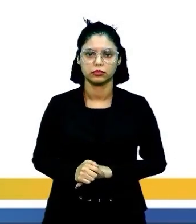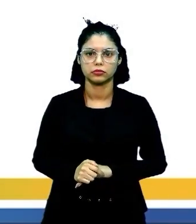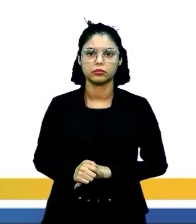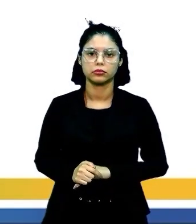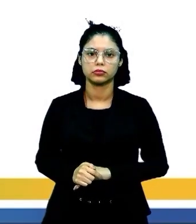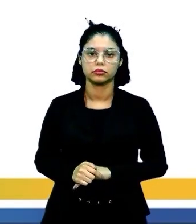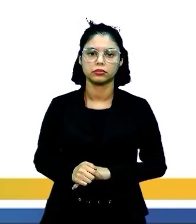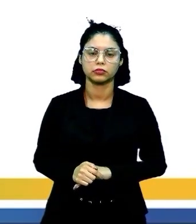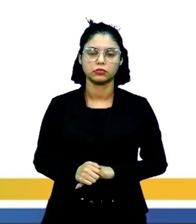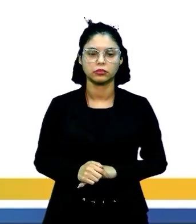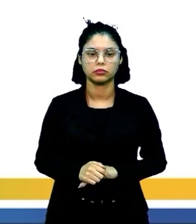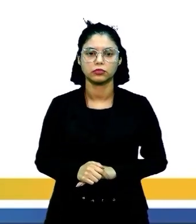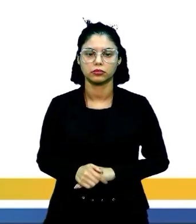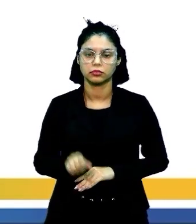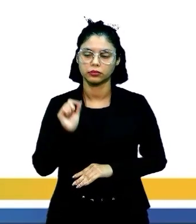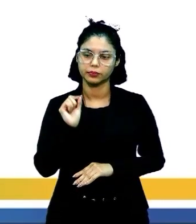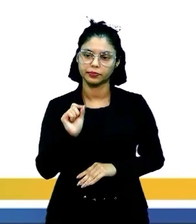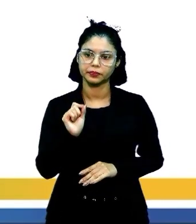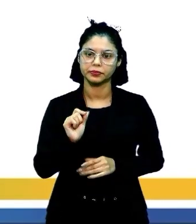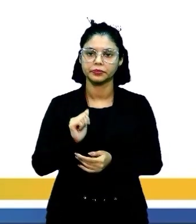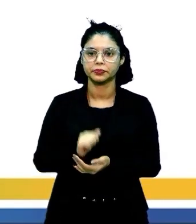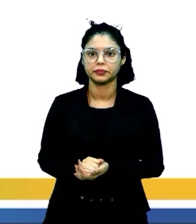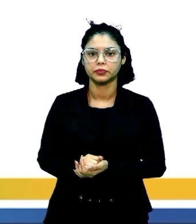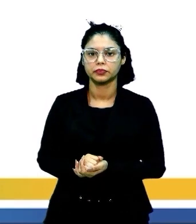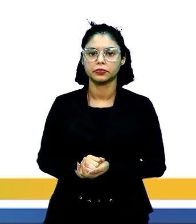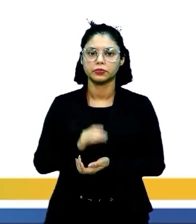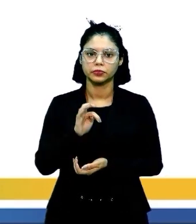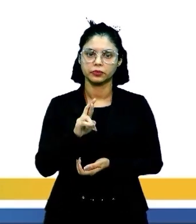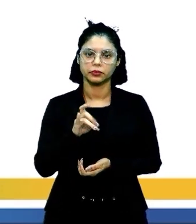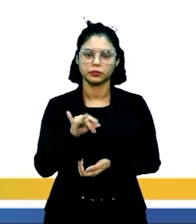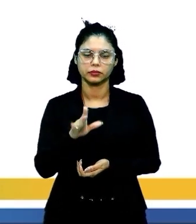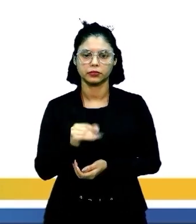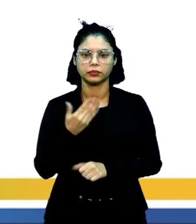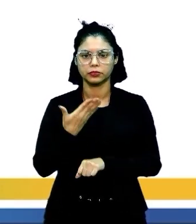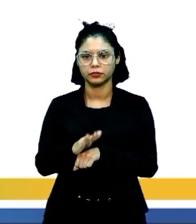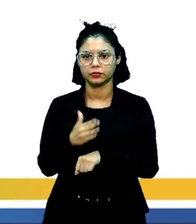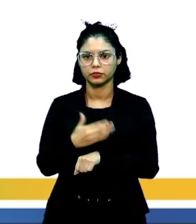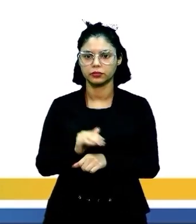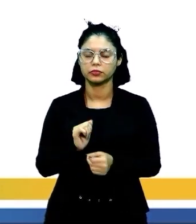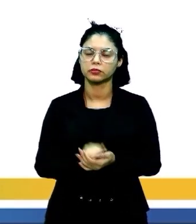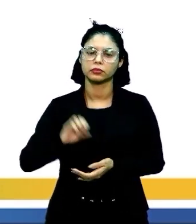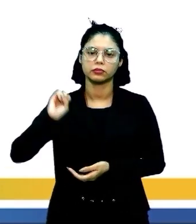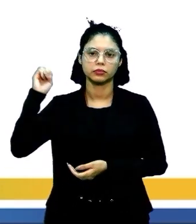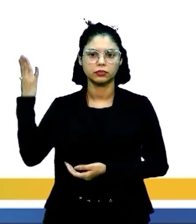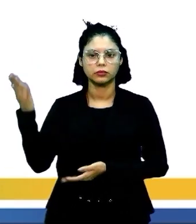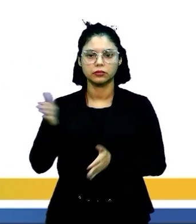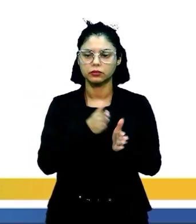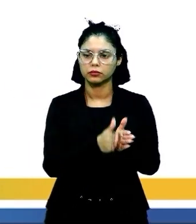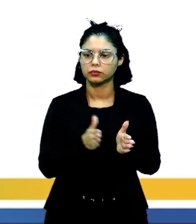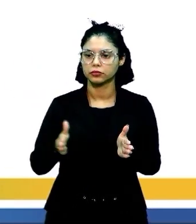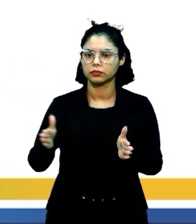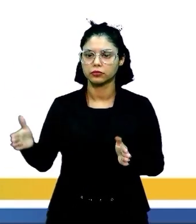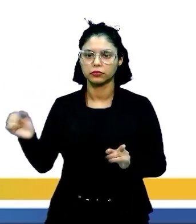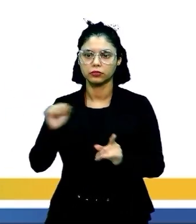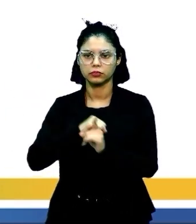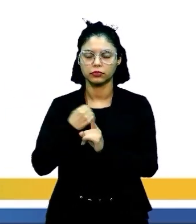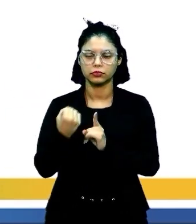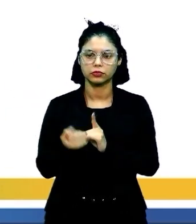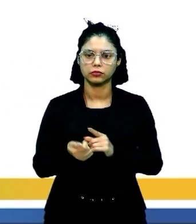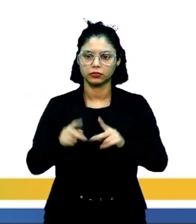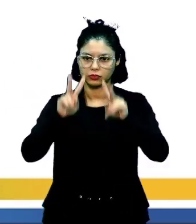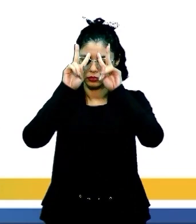E a nossa solicitação aqui é: o etnocentrismo é a prática recorrente